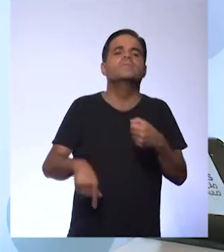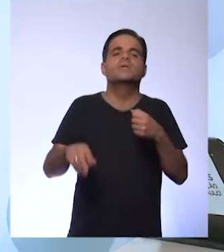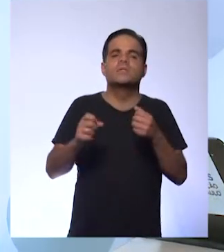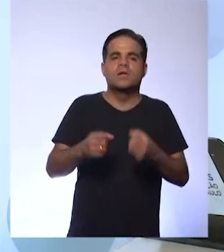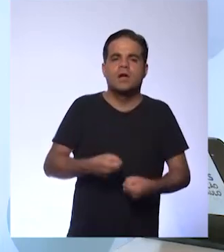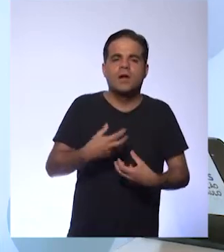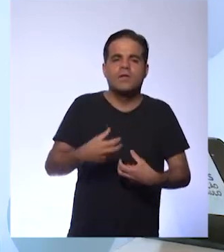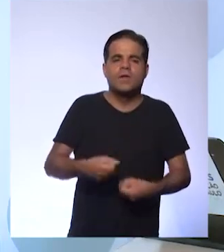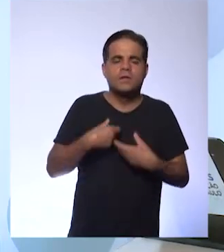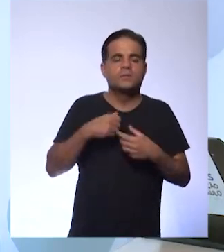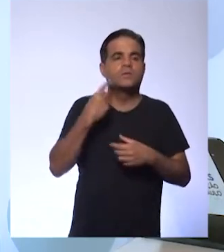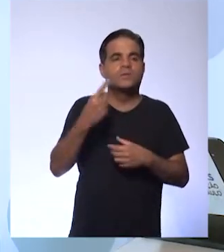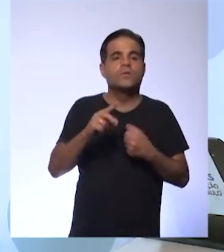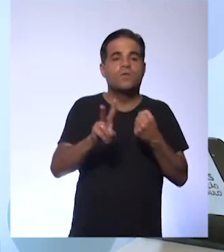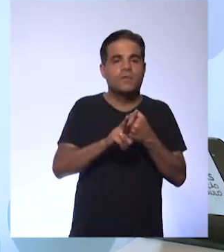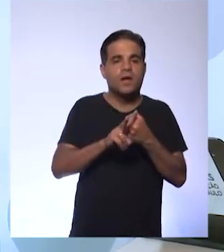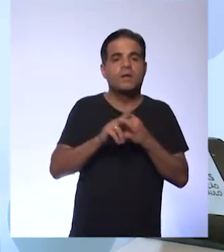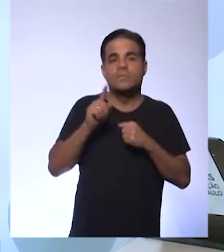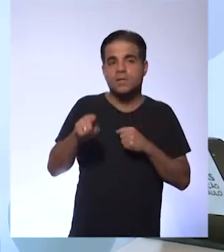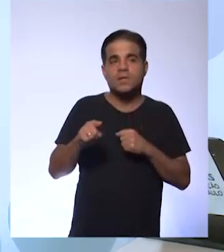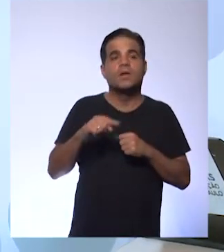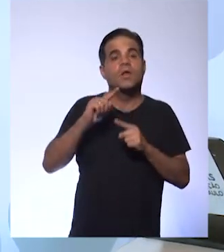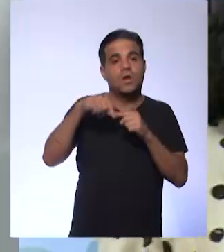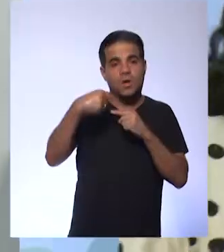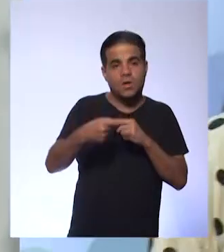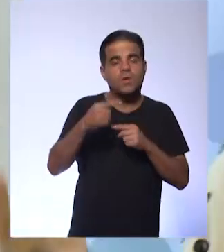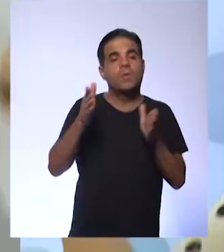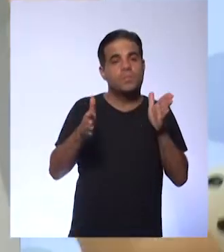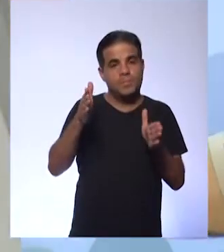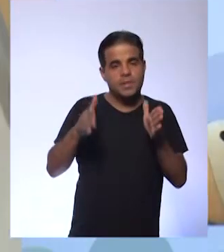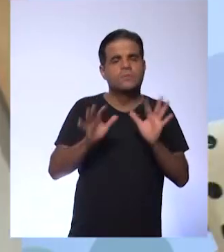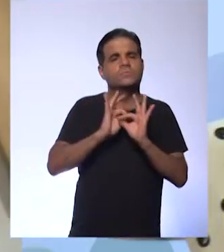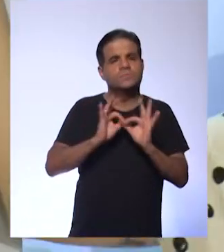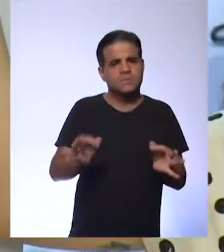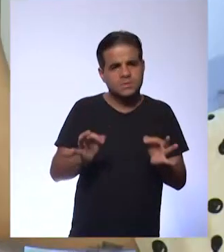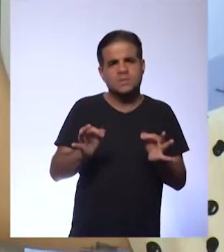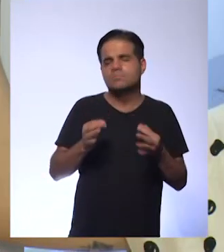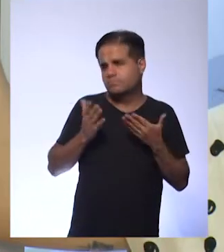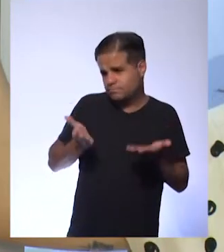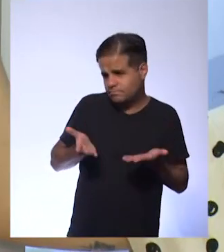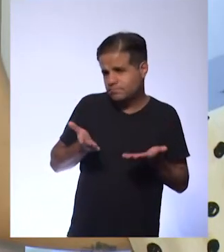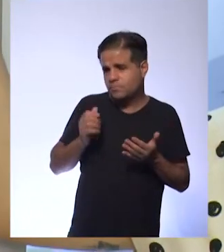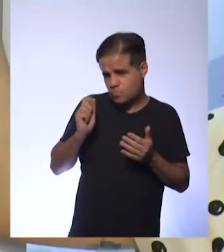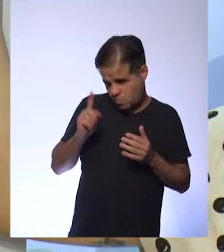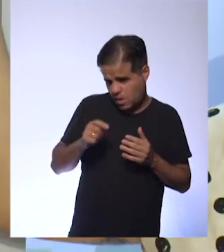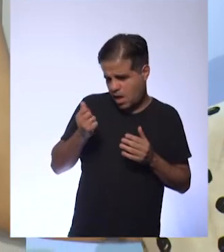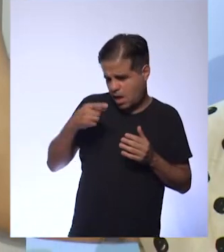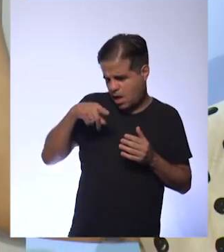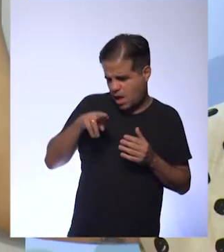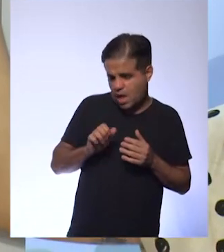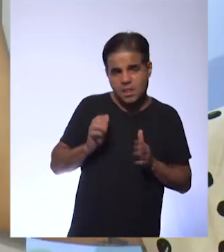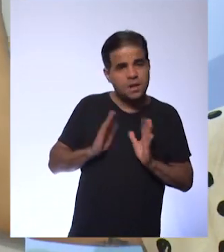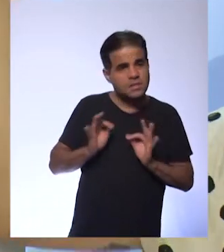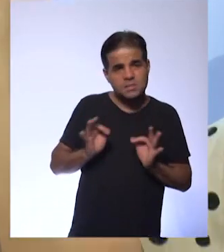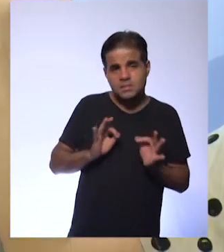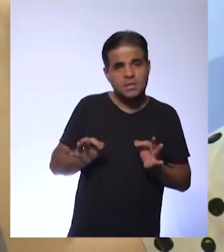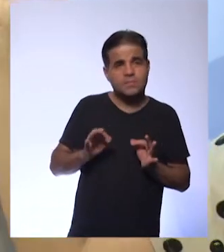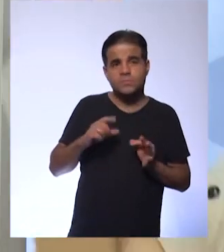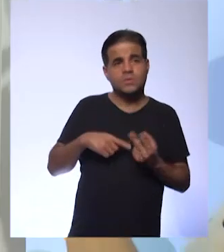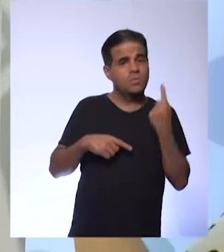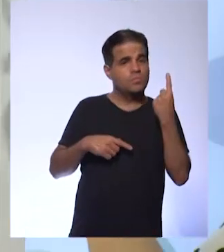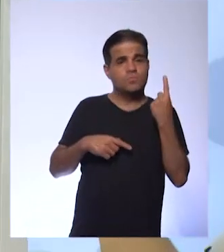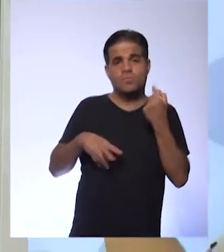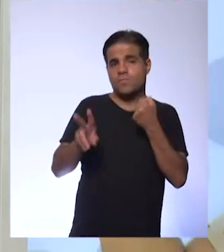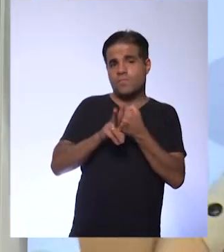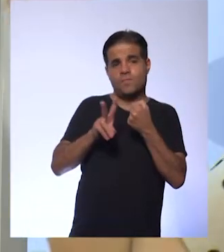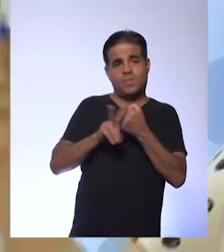Eu só tenho um verbo aqui. Logo, é um período simples esse verso, não era, Deia? Uhum. Período simples, gente. Só tem um verbo,